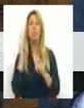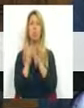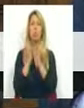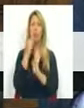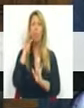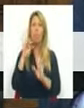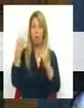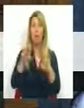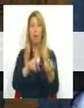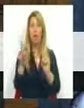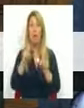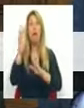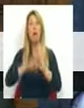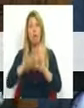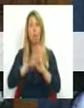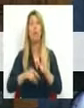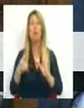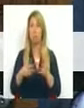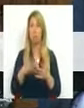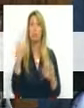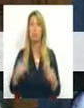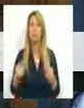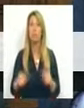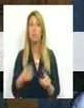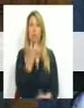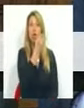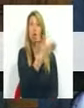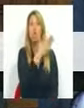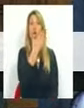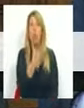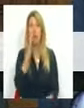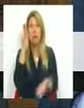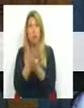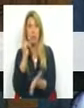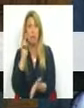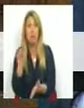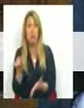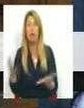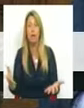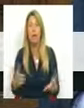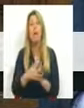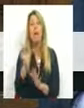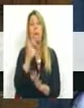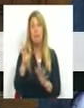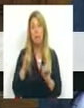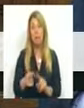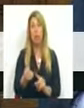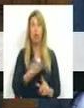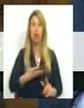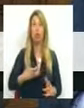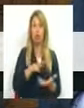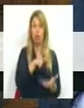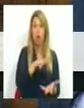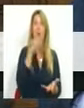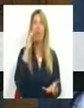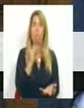alteração regulamentar substancial desde 2011 até à data. Os rácios de capital que hoje são exigidos aos bancos